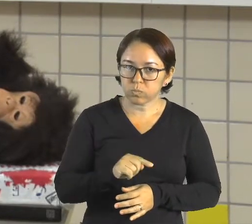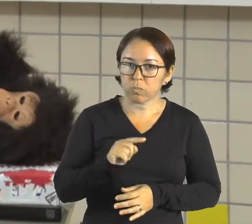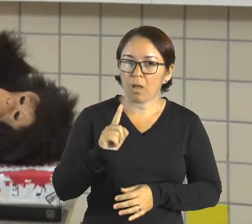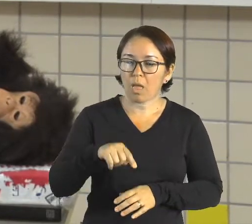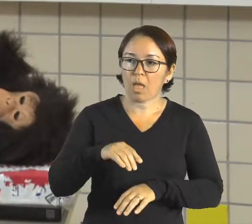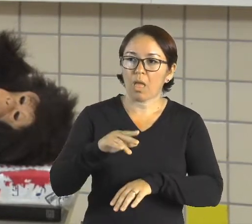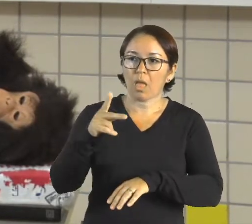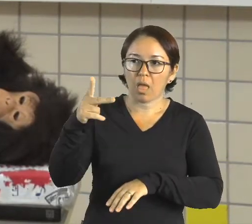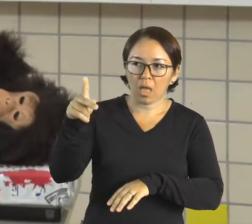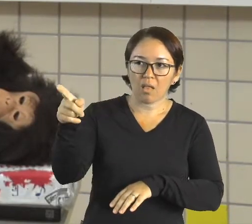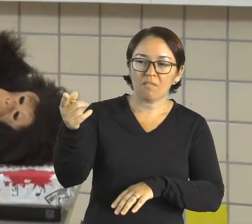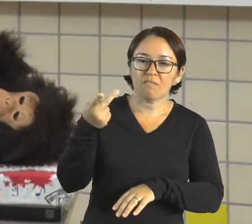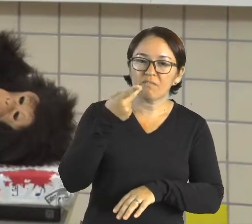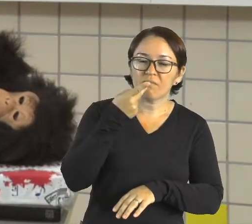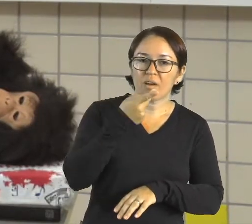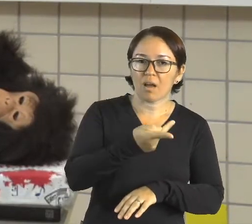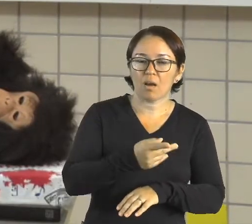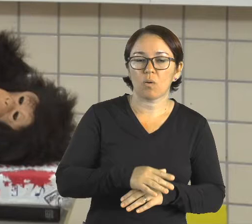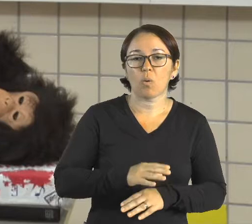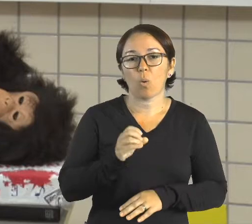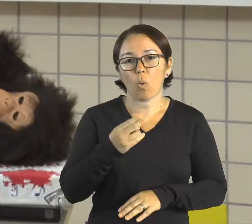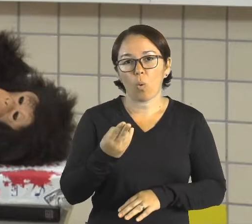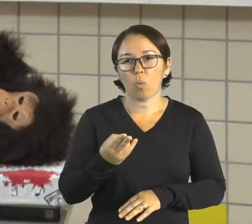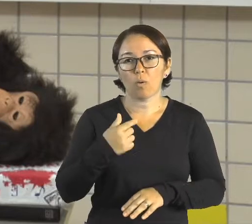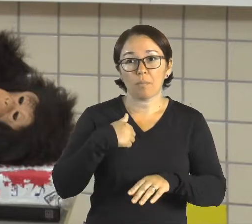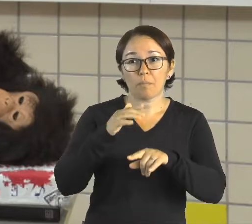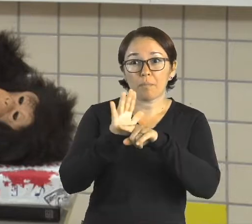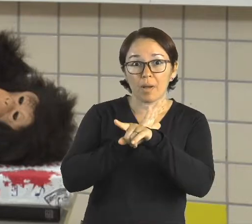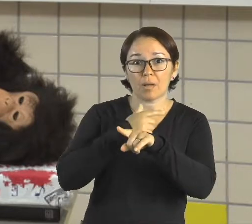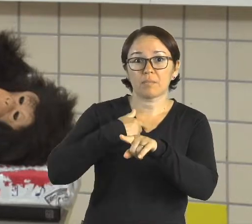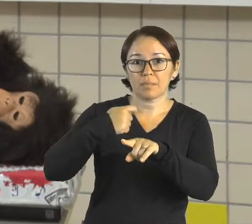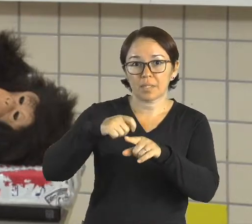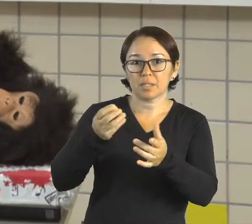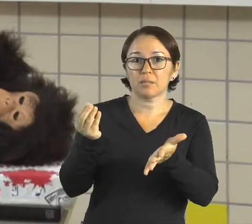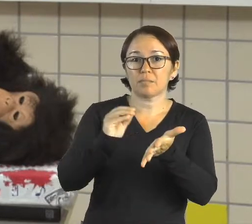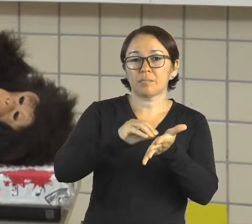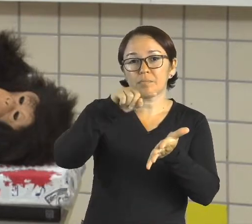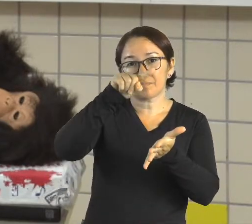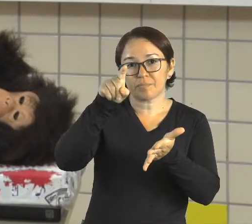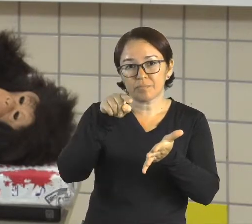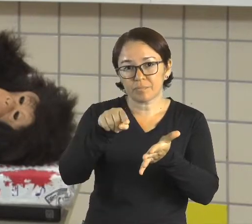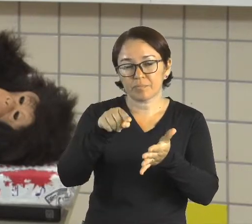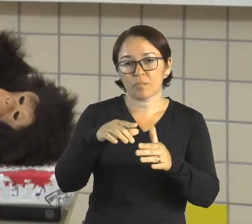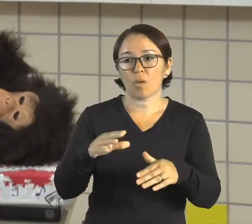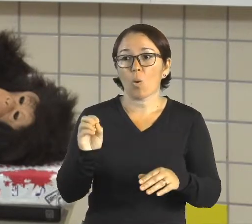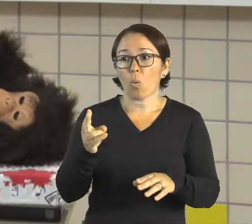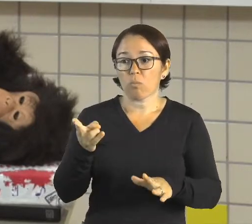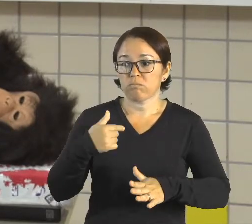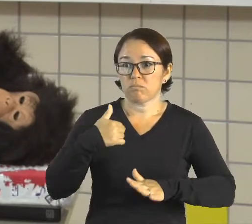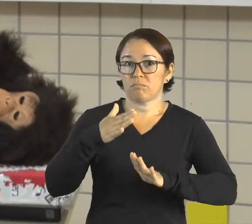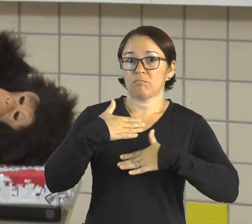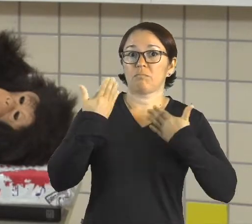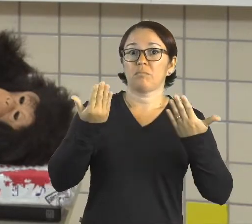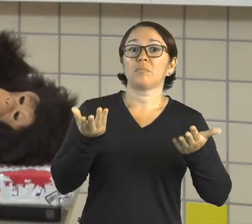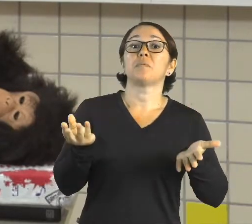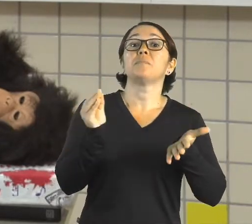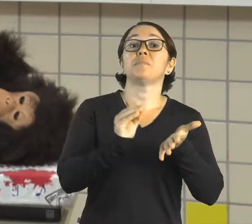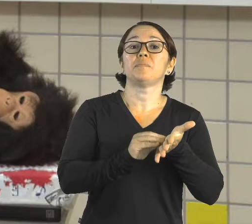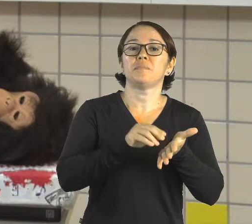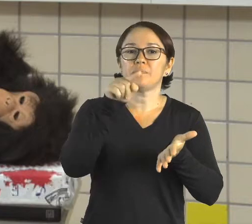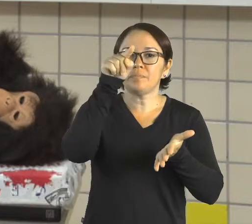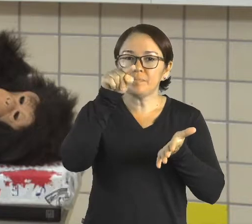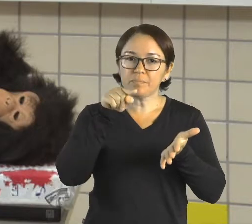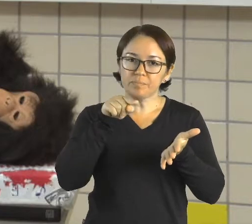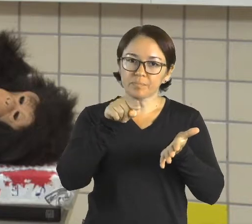de interrogação, vão entender que eu estou fazendo uma pergunta. Se é um ponto de exclamação, eu estou falando, que horror! Então,